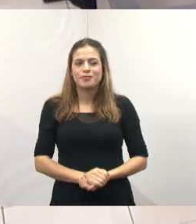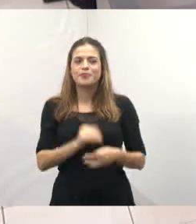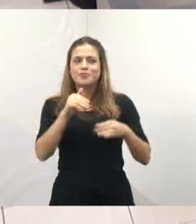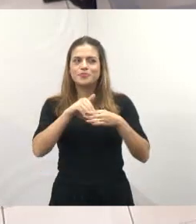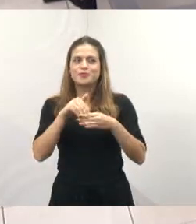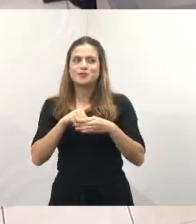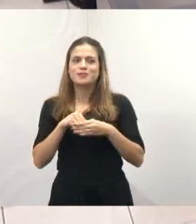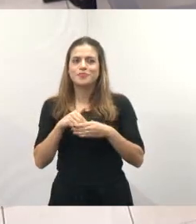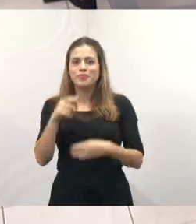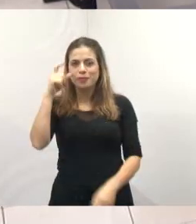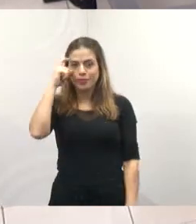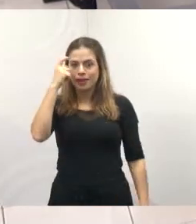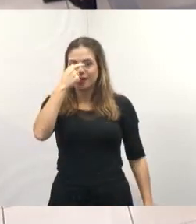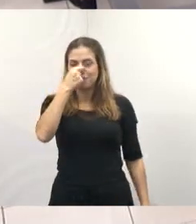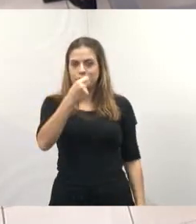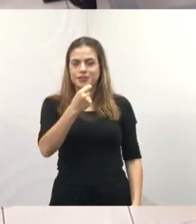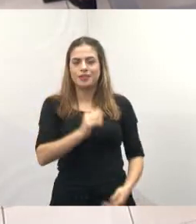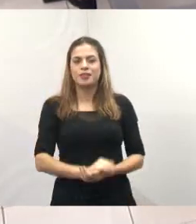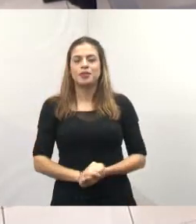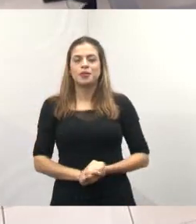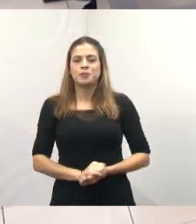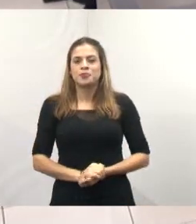Como vota o vereador Abner Rosa?